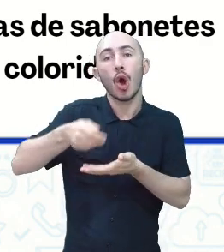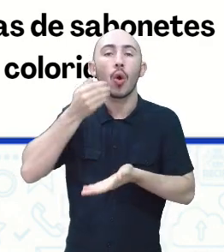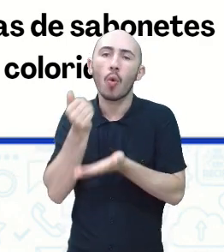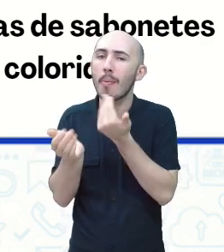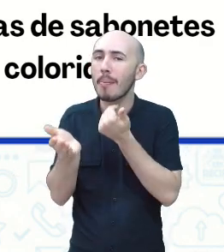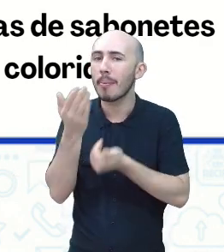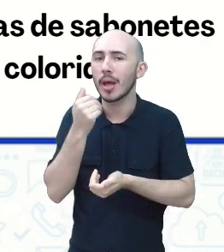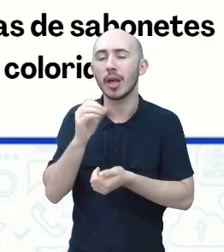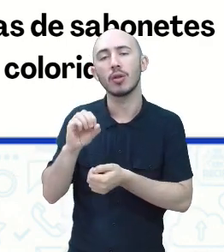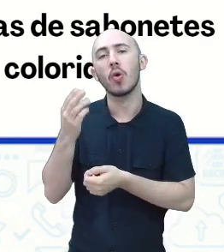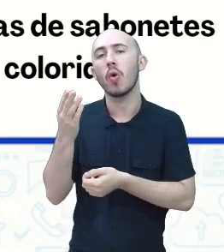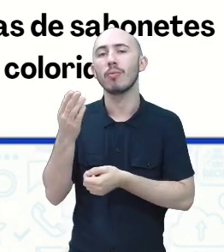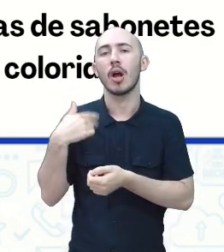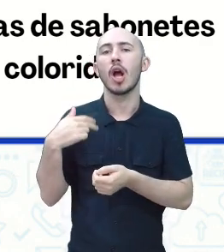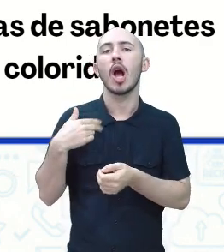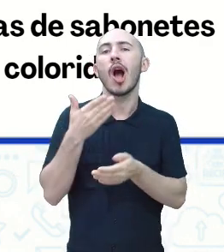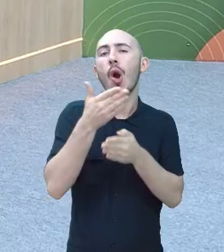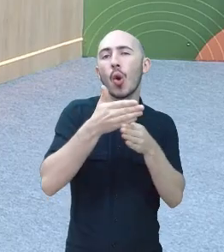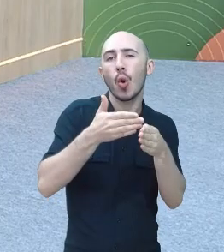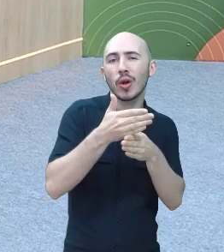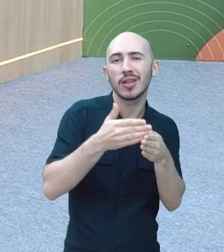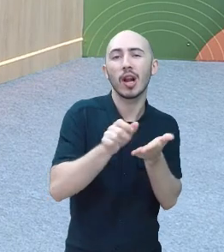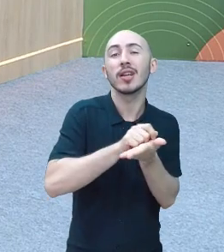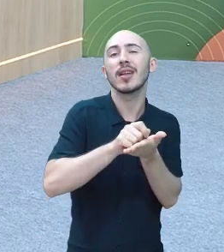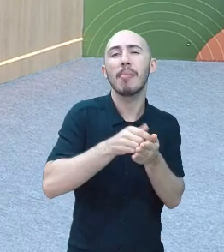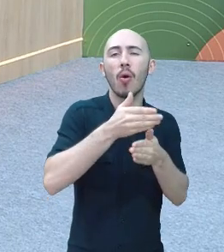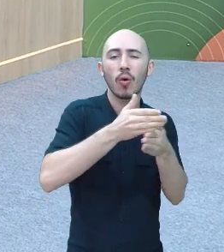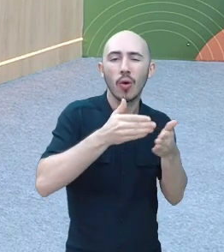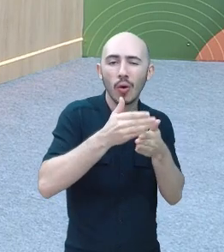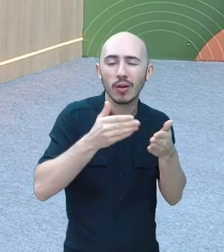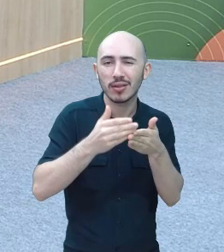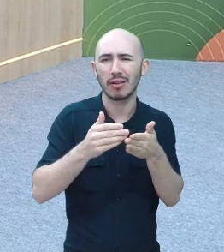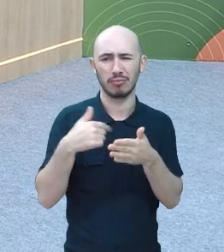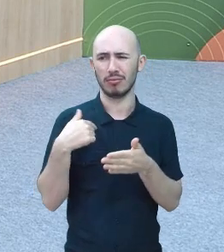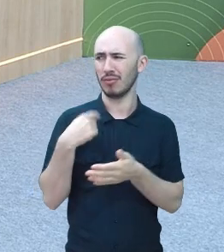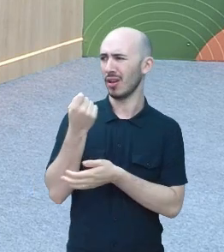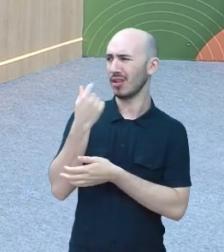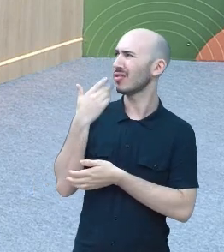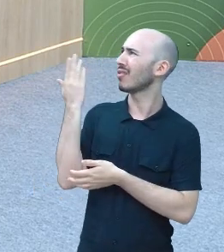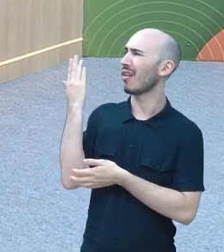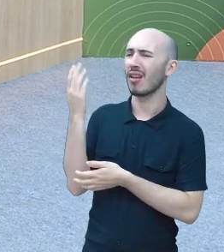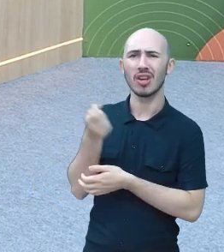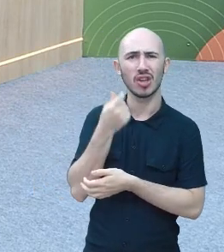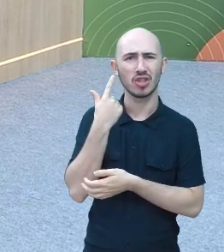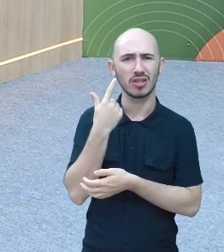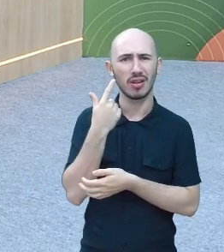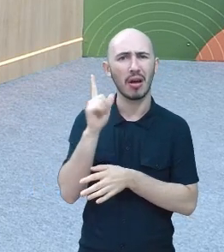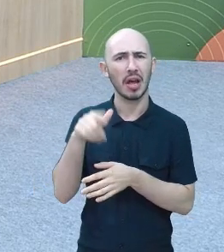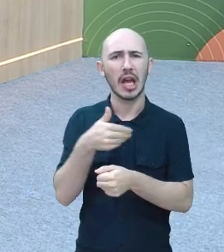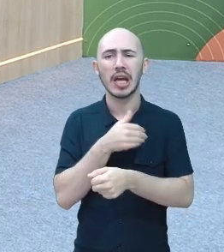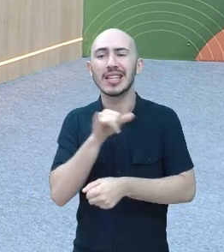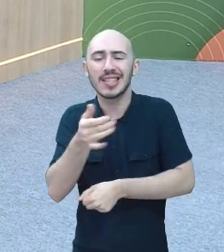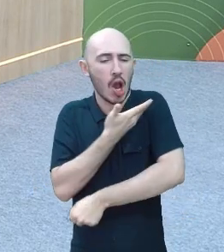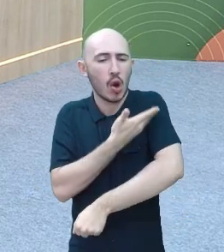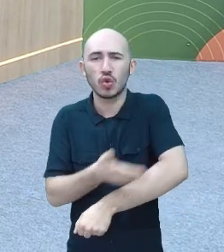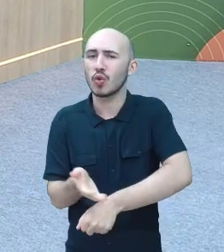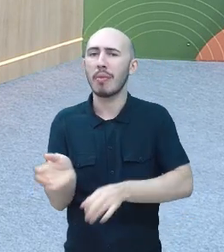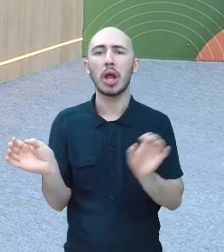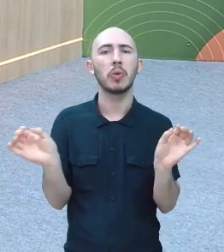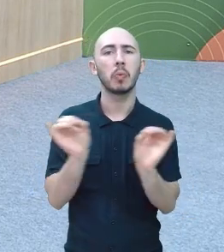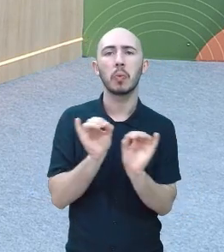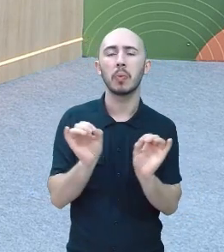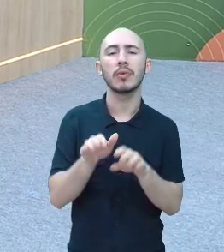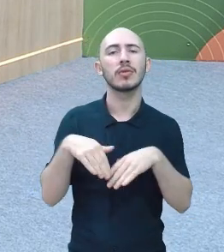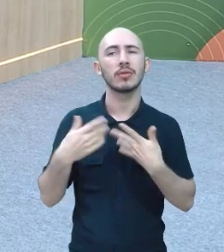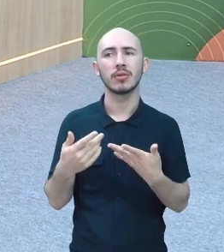de sabonete coloridos. As ideias parecem bem mirabolantes, né, quando a gente não está acostumado a consumir os vídeos, os